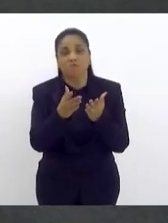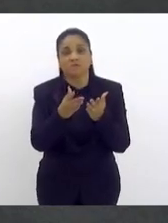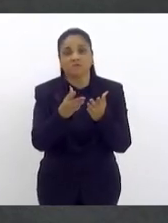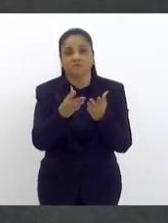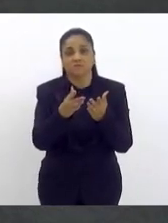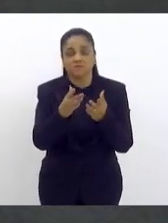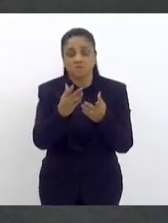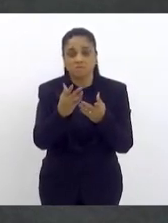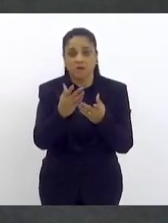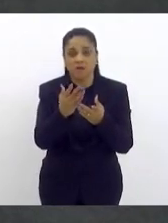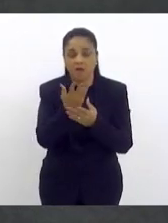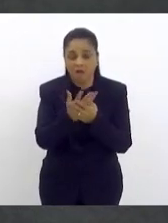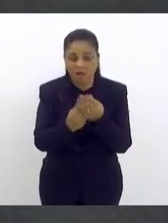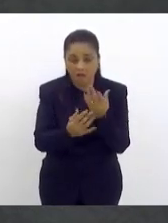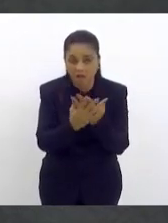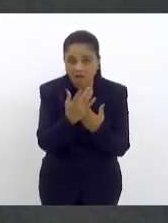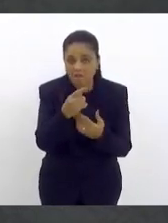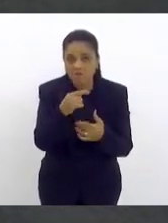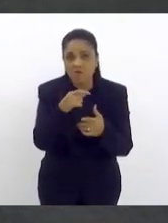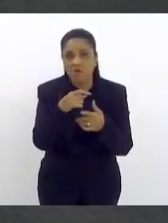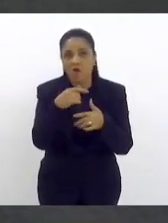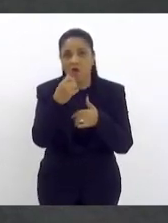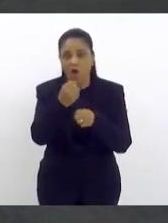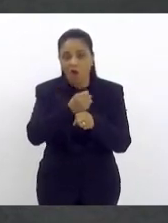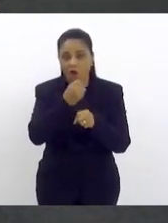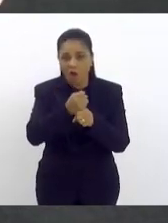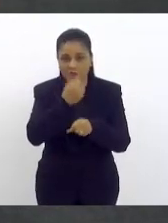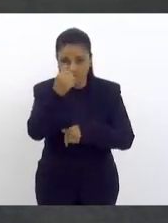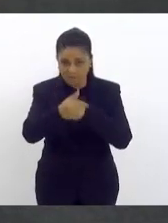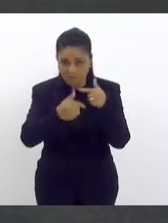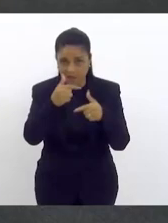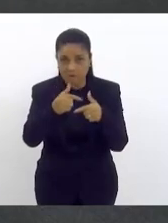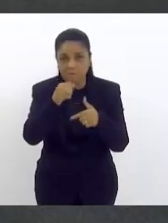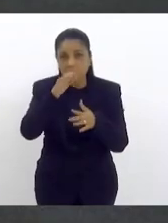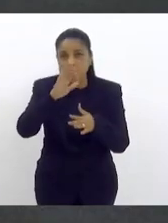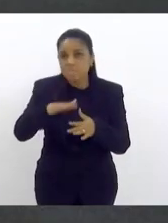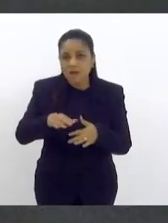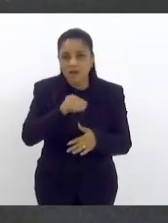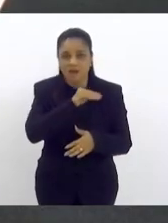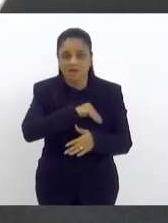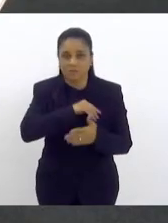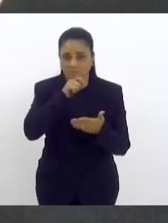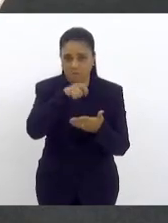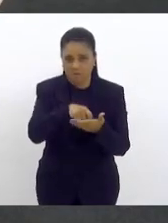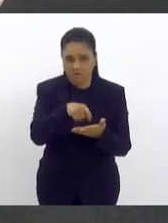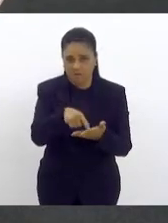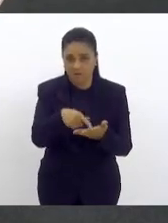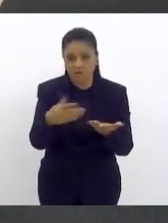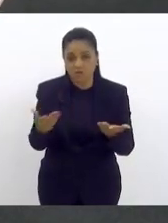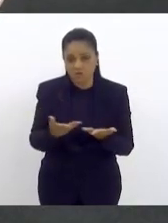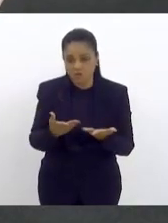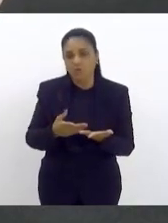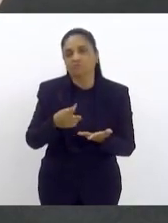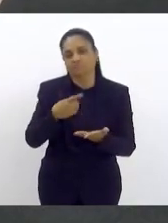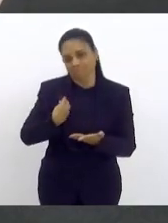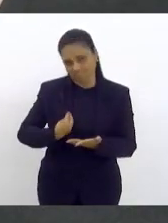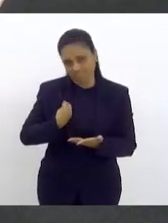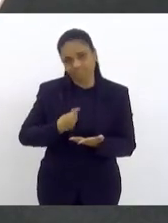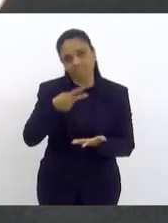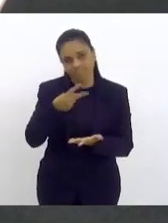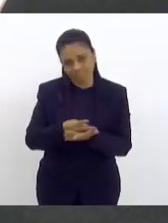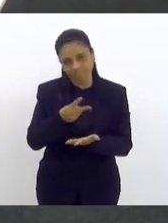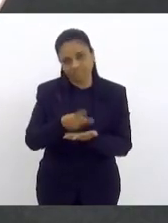mão de obra extremamente barata né E nós vivemos até hoje as consequências disso E